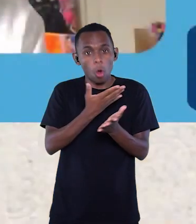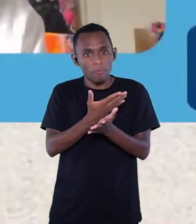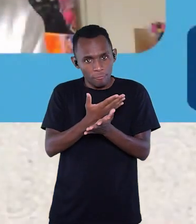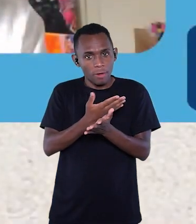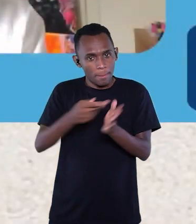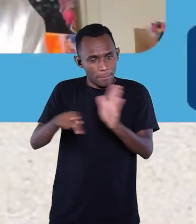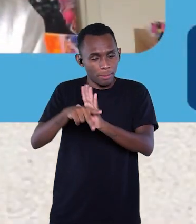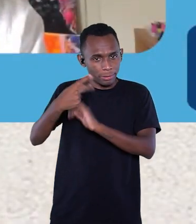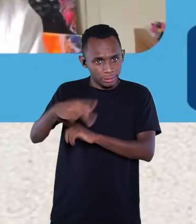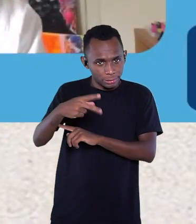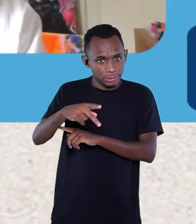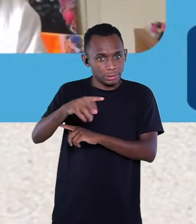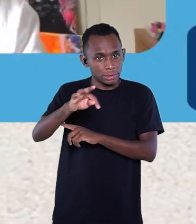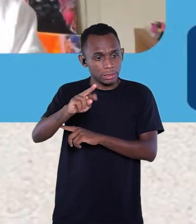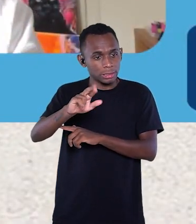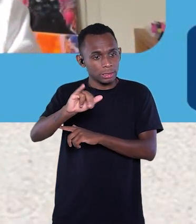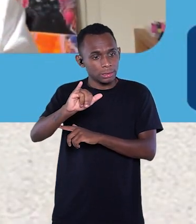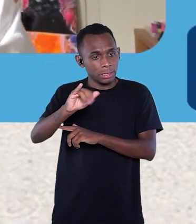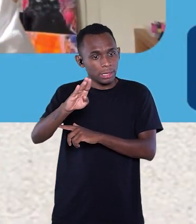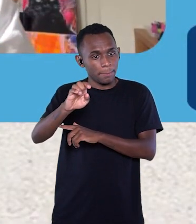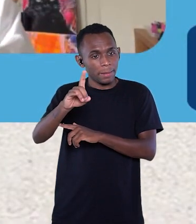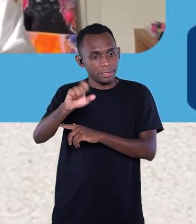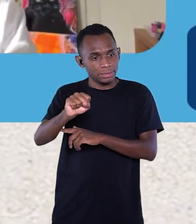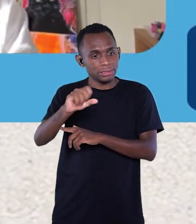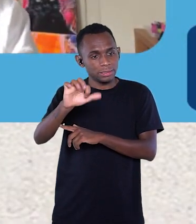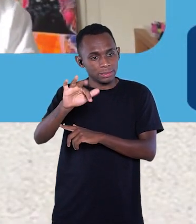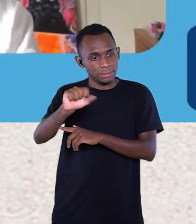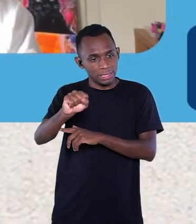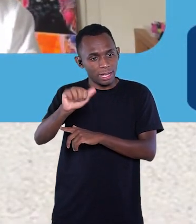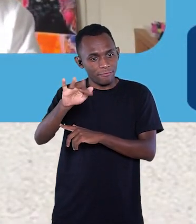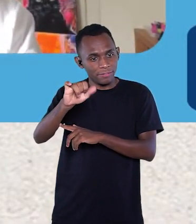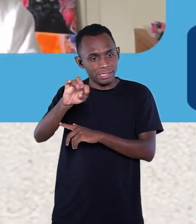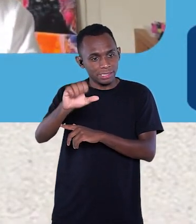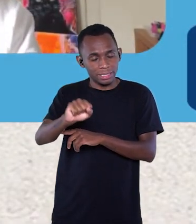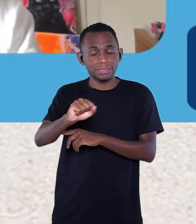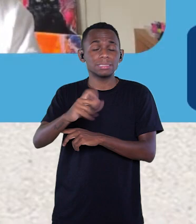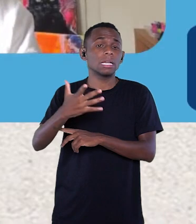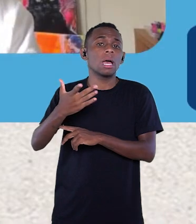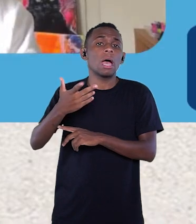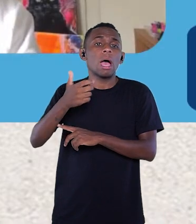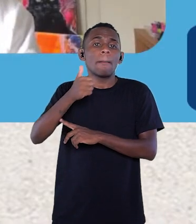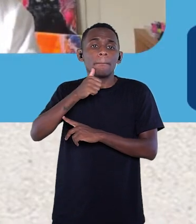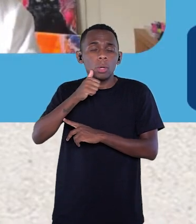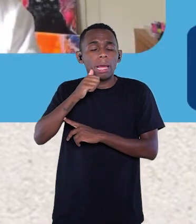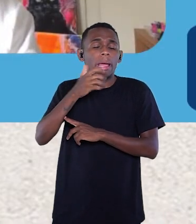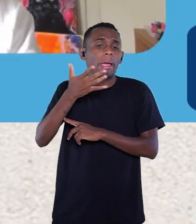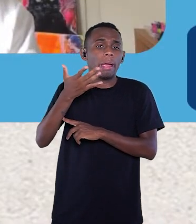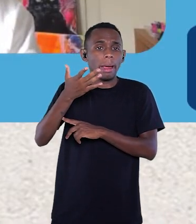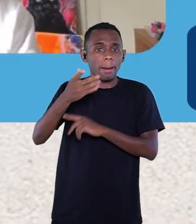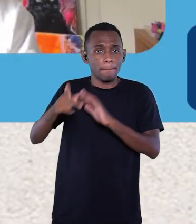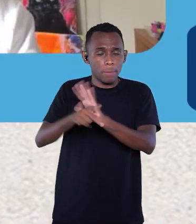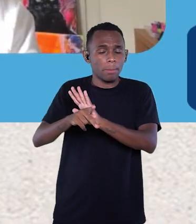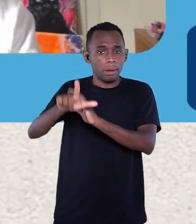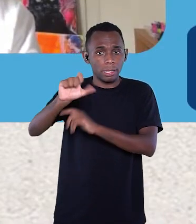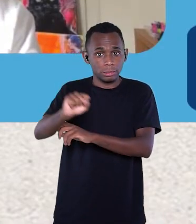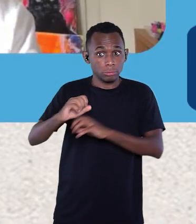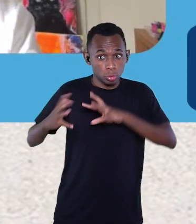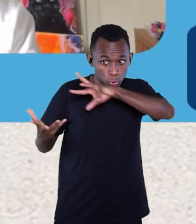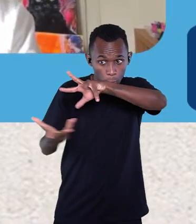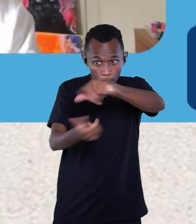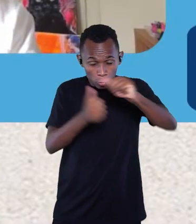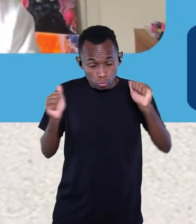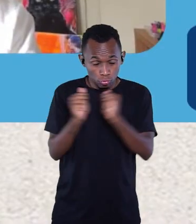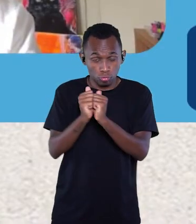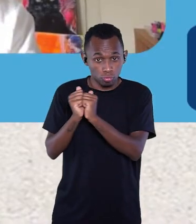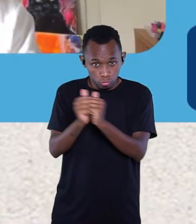recente da Leine, que é Tríbades, Safistas, Sapatonas do Mundo, Univos, investigações sobre